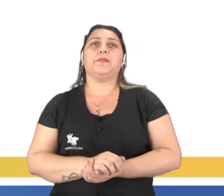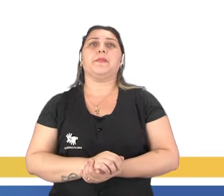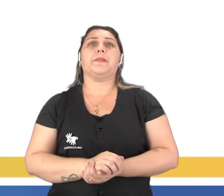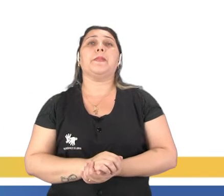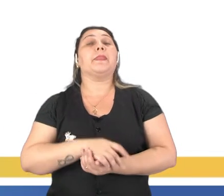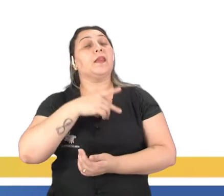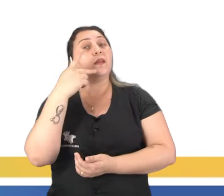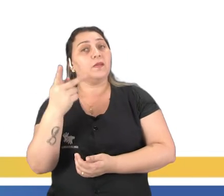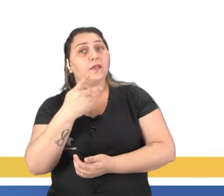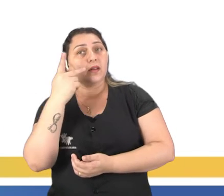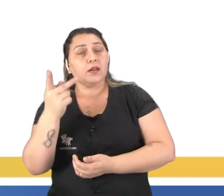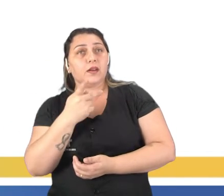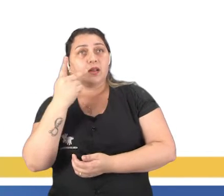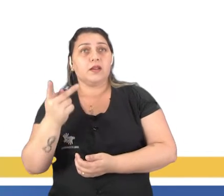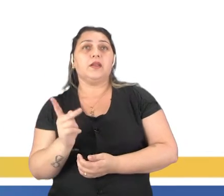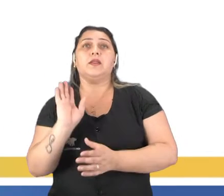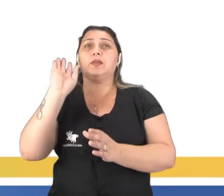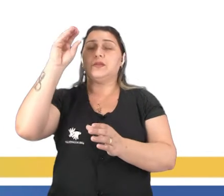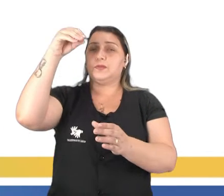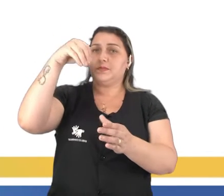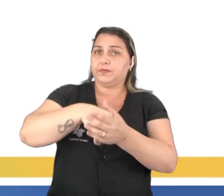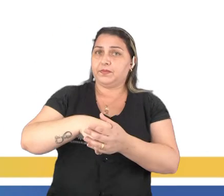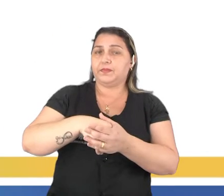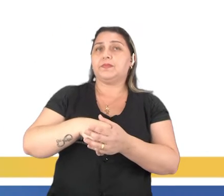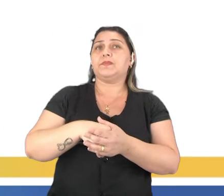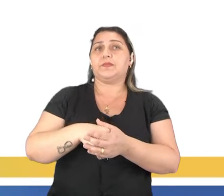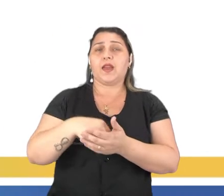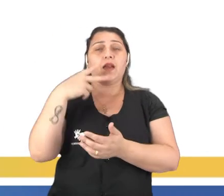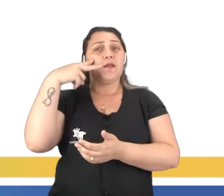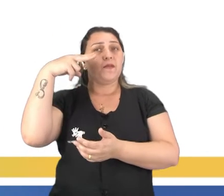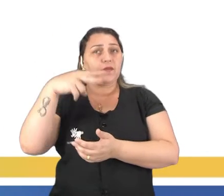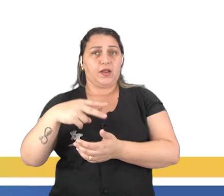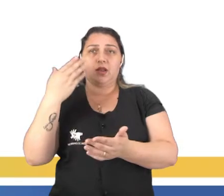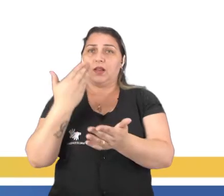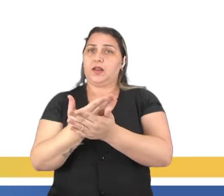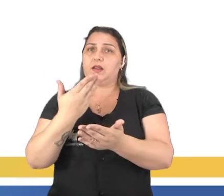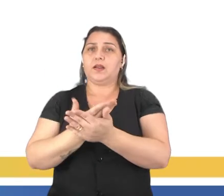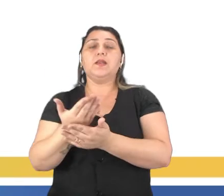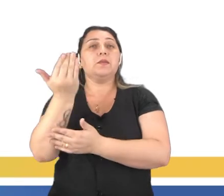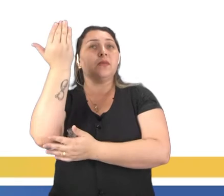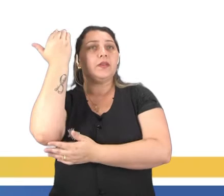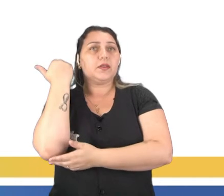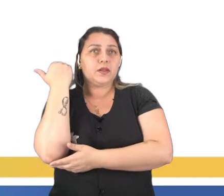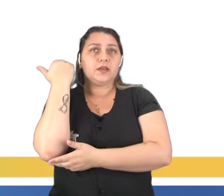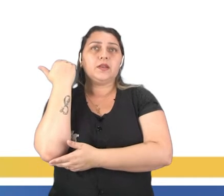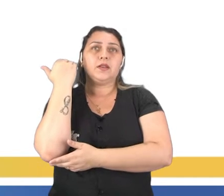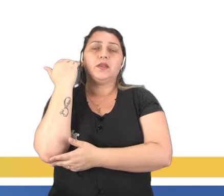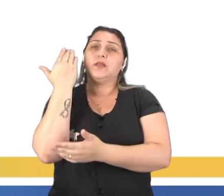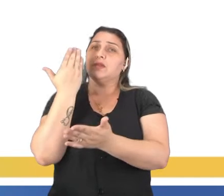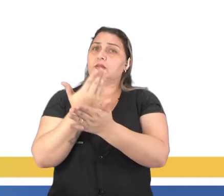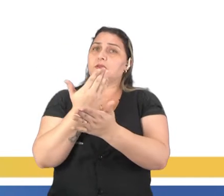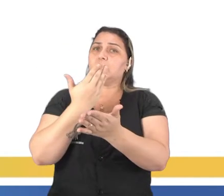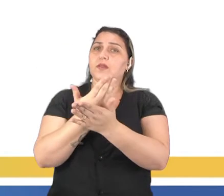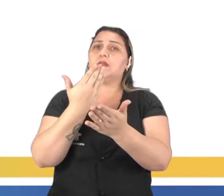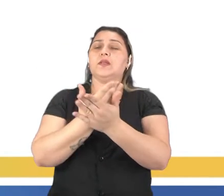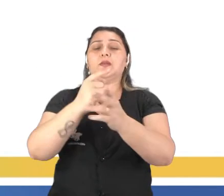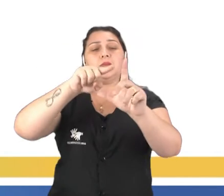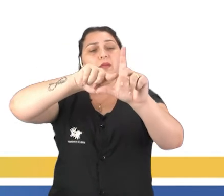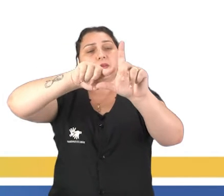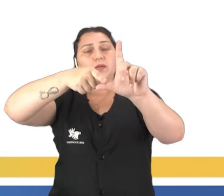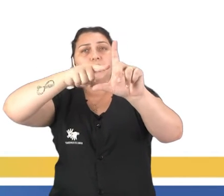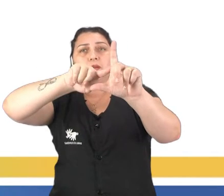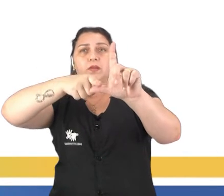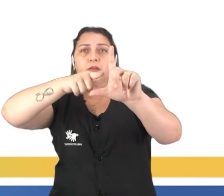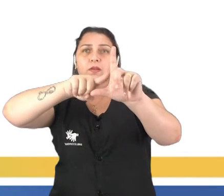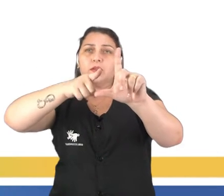Então, falando ainda de ângulos externos de um polígono, retomando o que vimos na nossa aula passada, né? Como nós estudamos os ângulos internos,